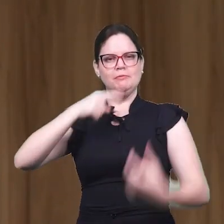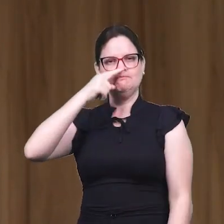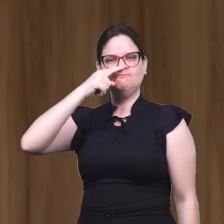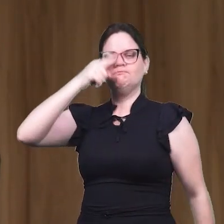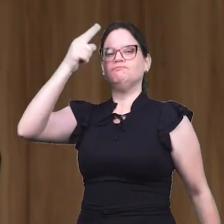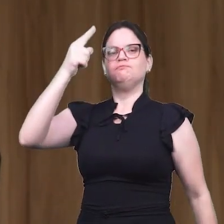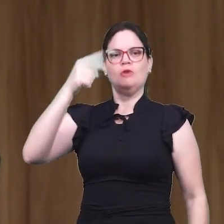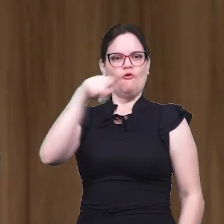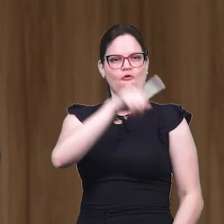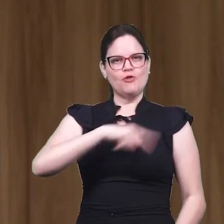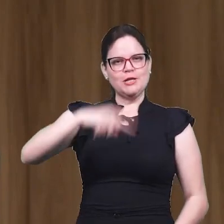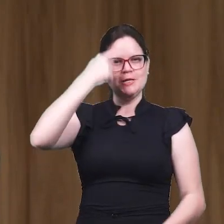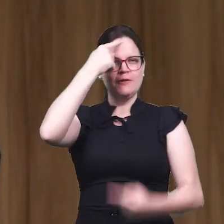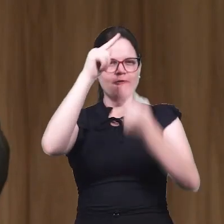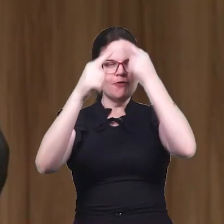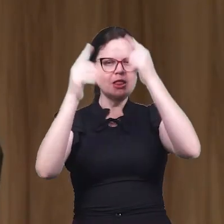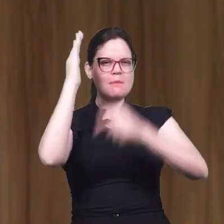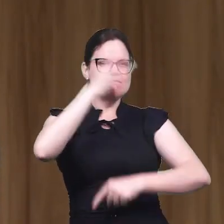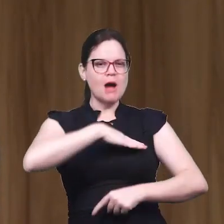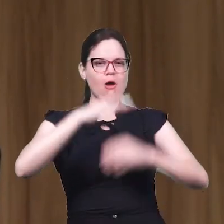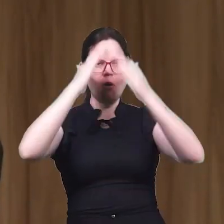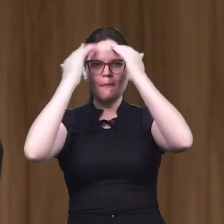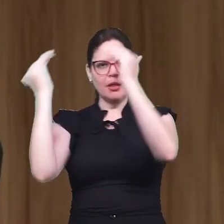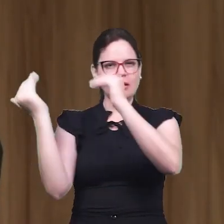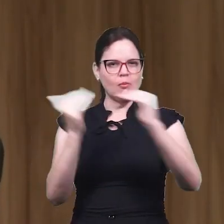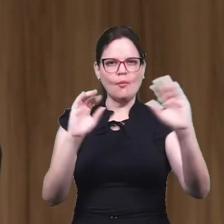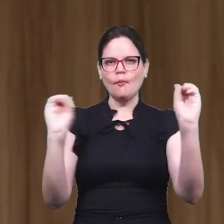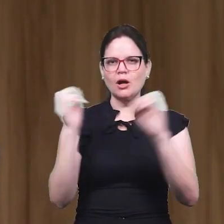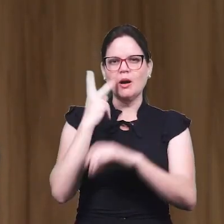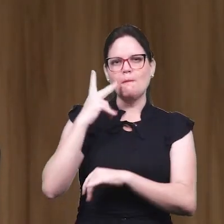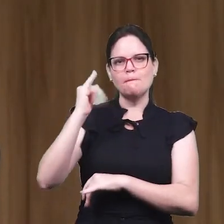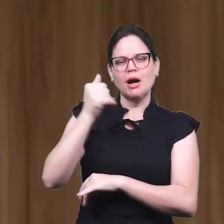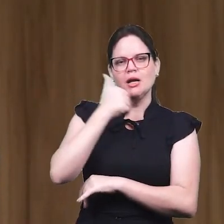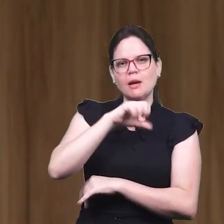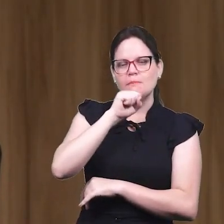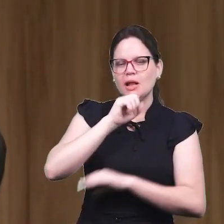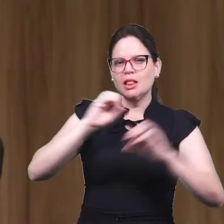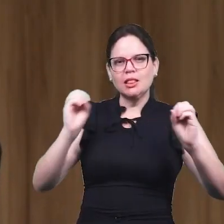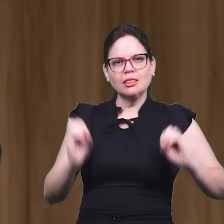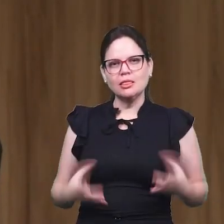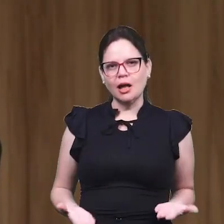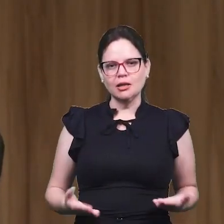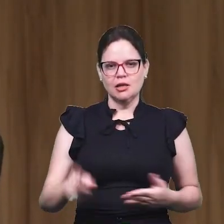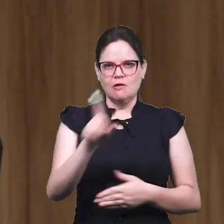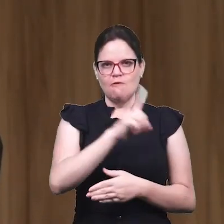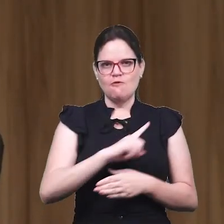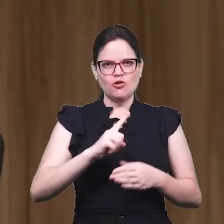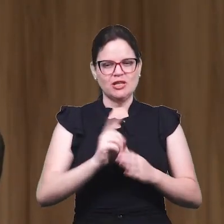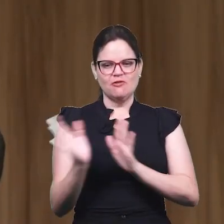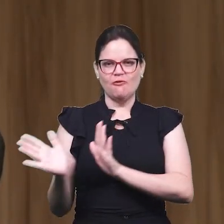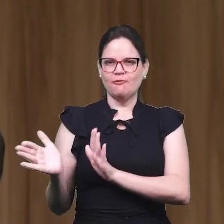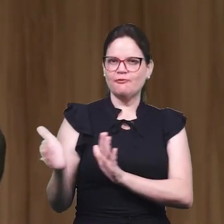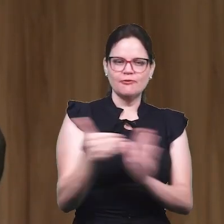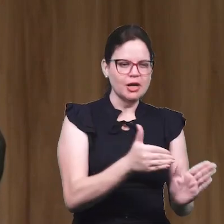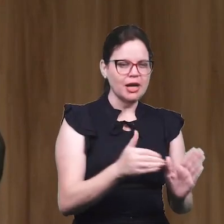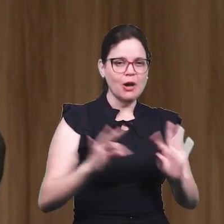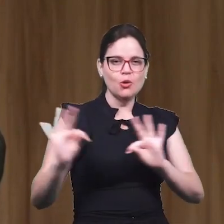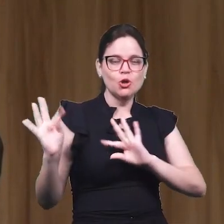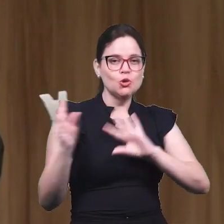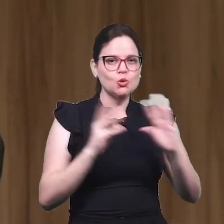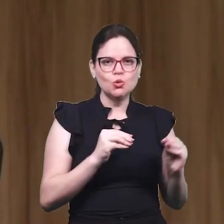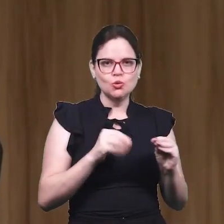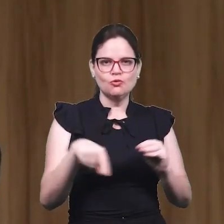soberbos, presunçosos, inventores de males, desobedientes ao pai e à mãe, nécios, infiéis